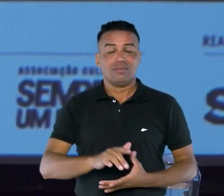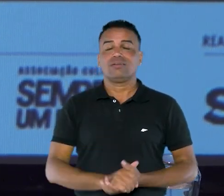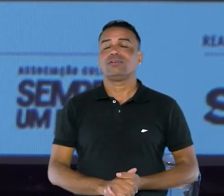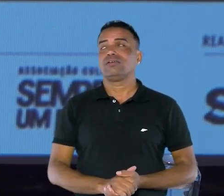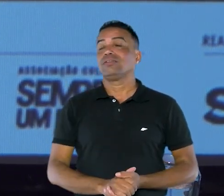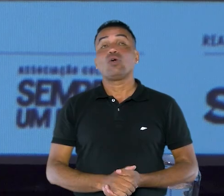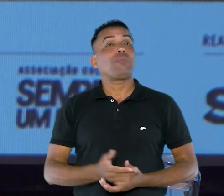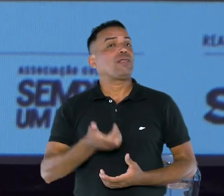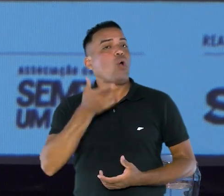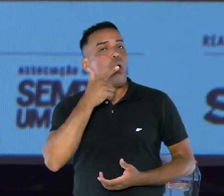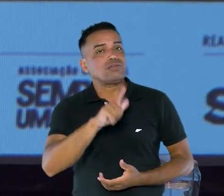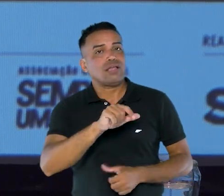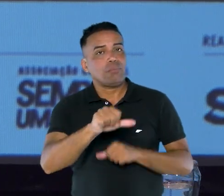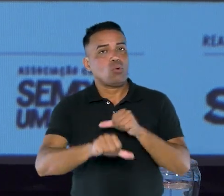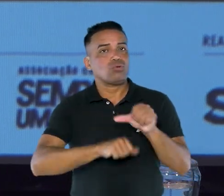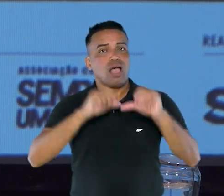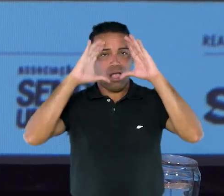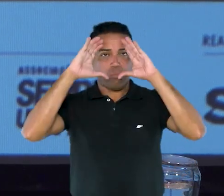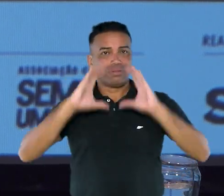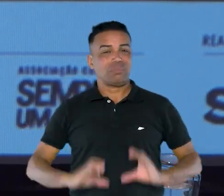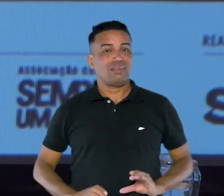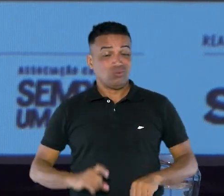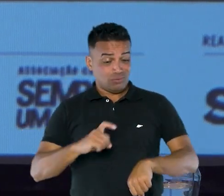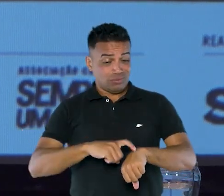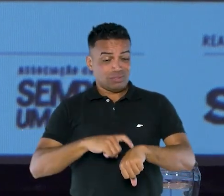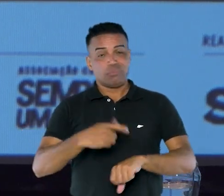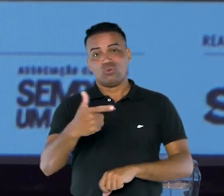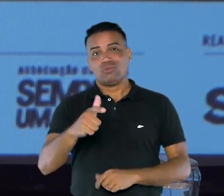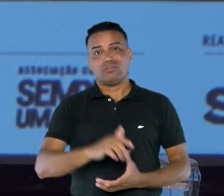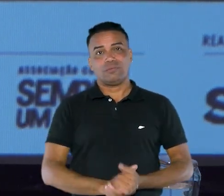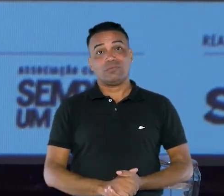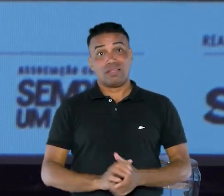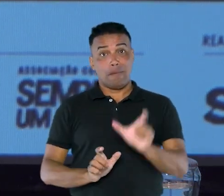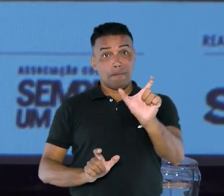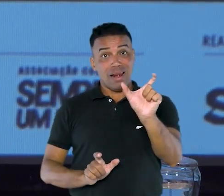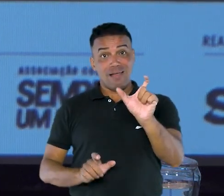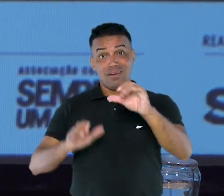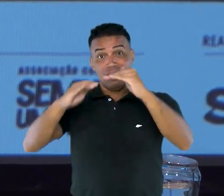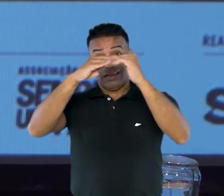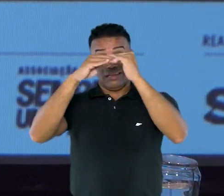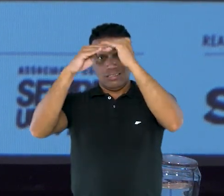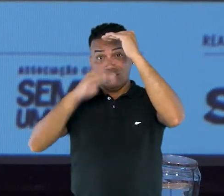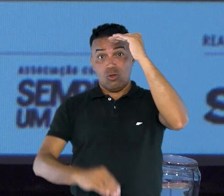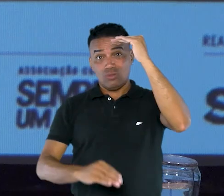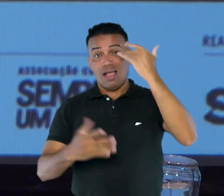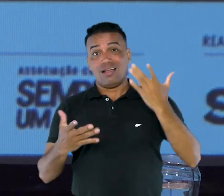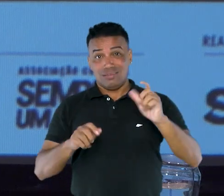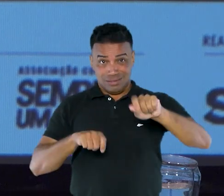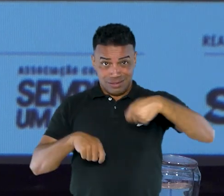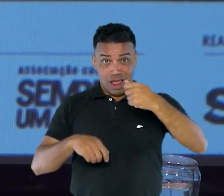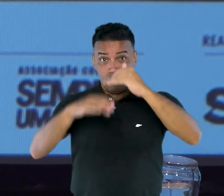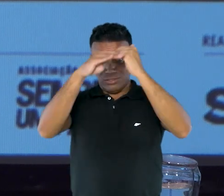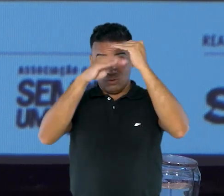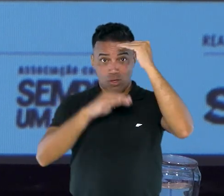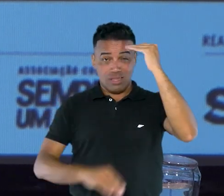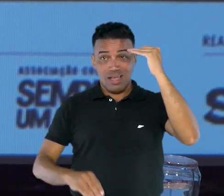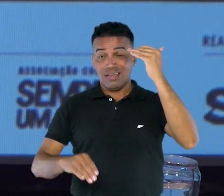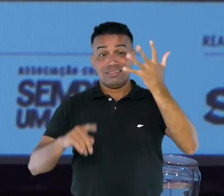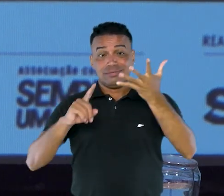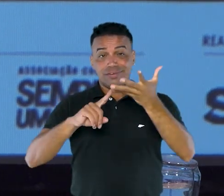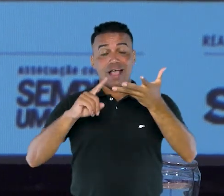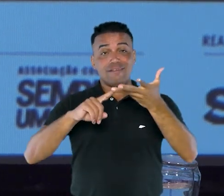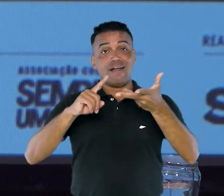repente, mudar essa chave se não tem tempo? Porque a gente tem uma palavrinha ali que é desigualdade, e eu vejo que a gente tem